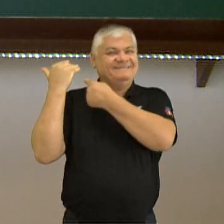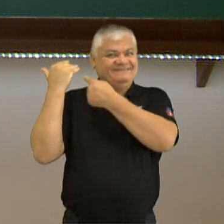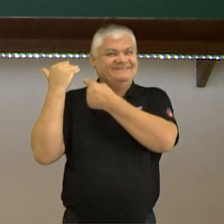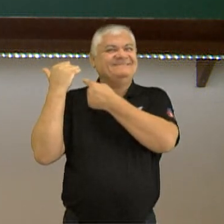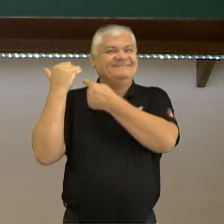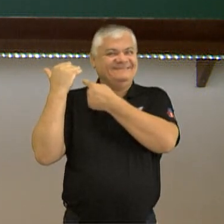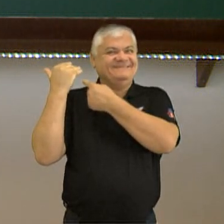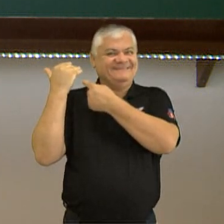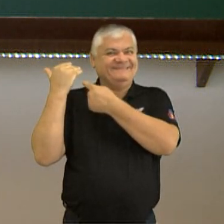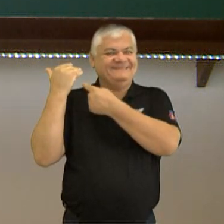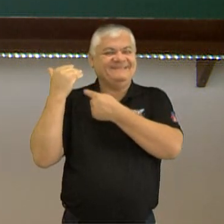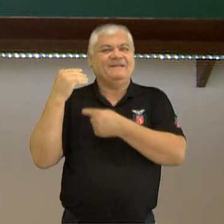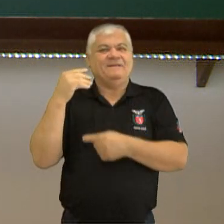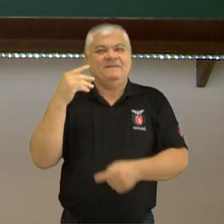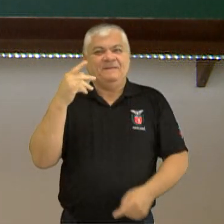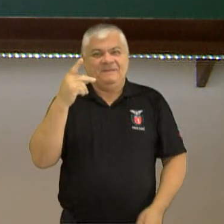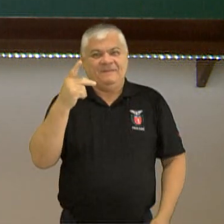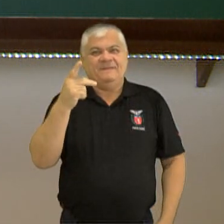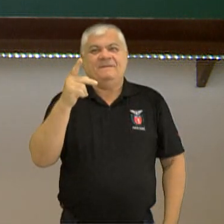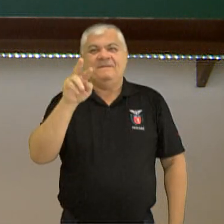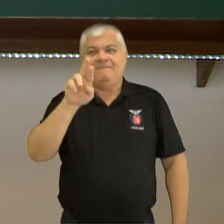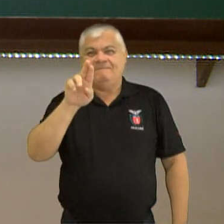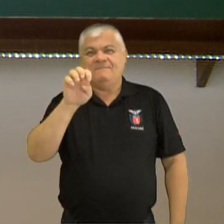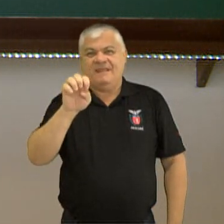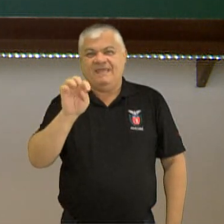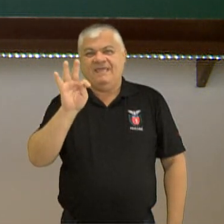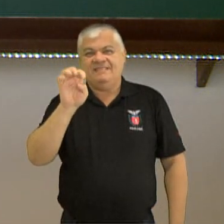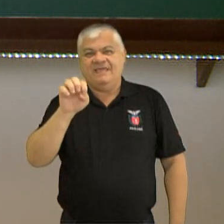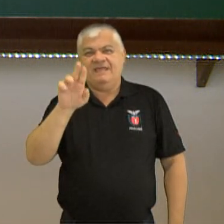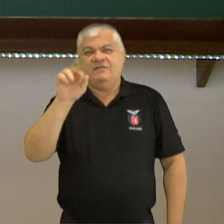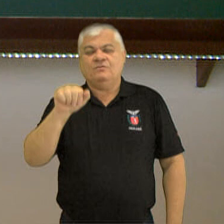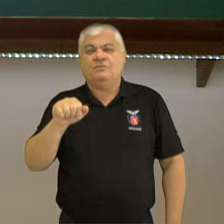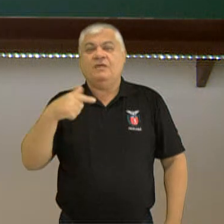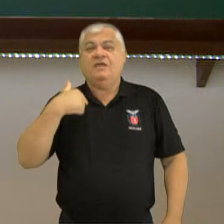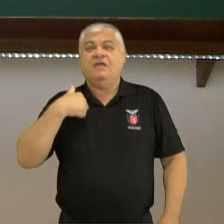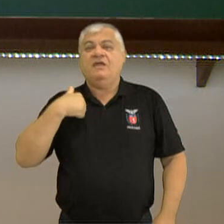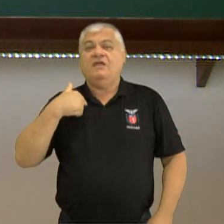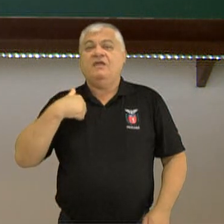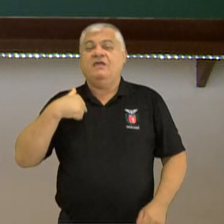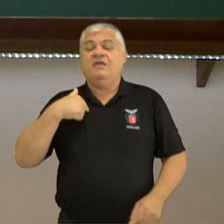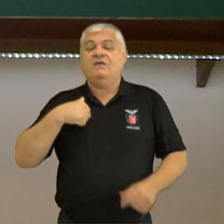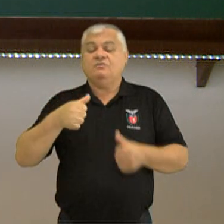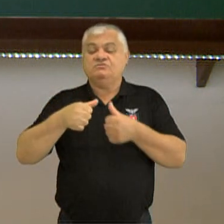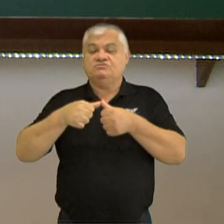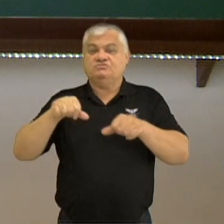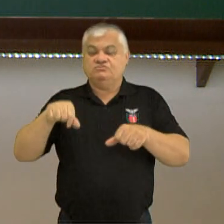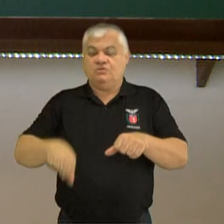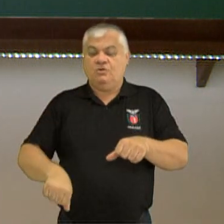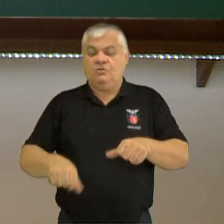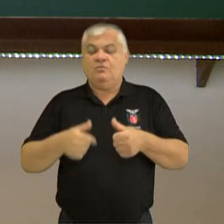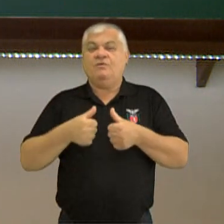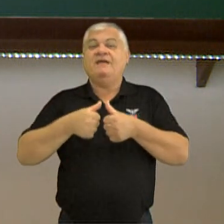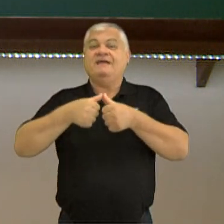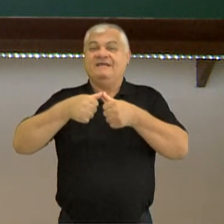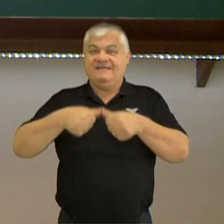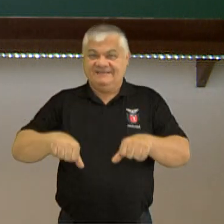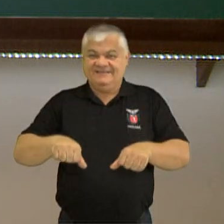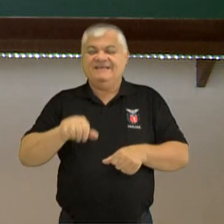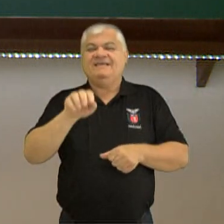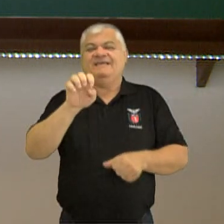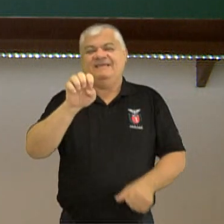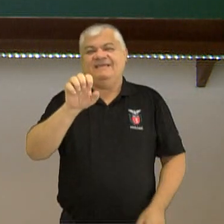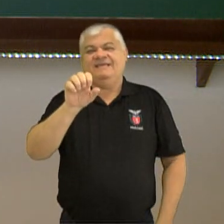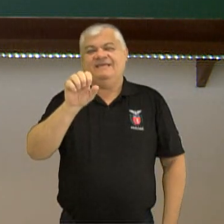mesmo. Pretérito, ó, eu estou aqui, eu estive aqui, eu estava aqui,